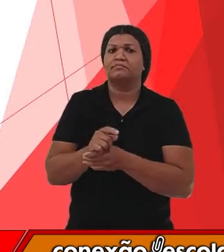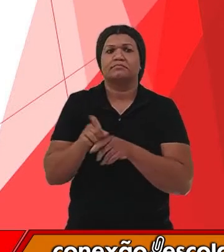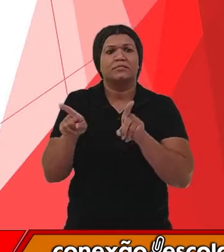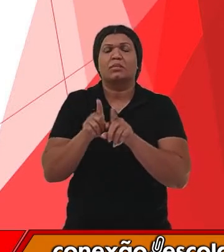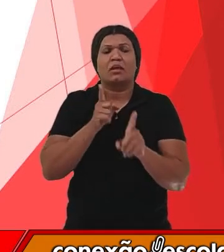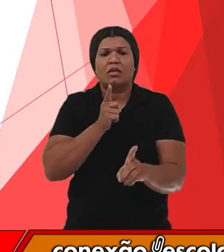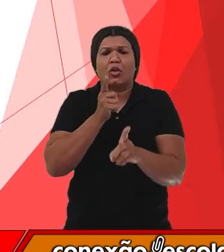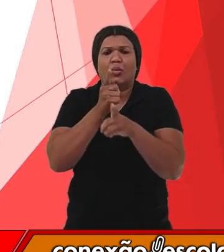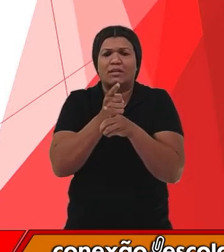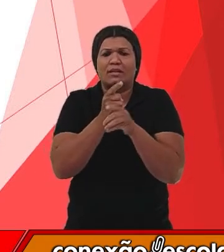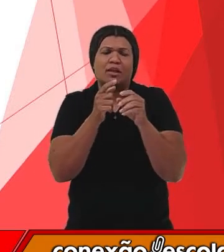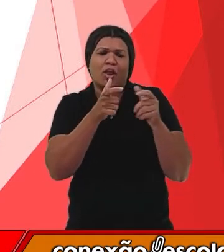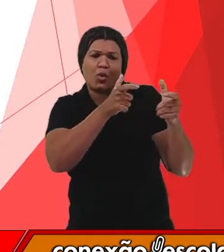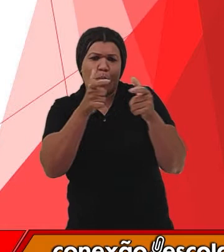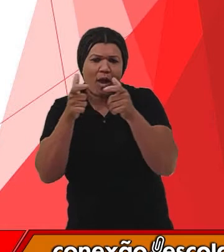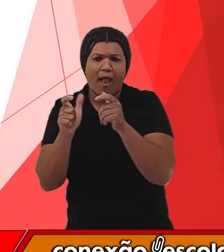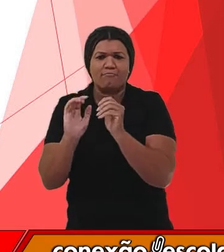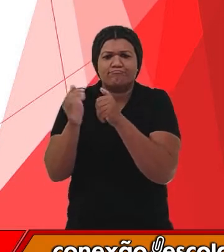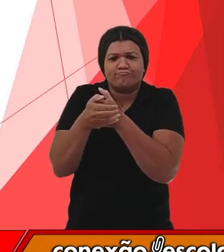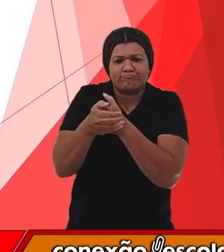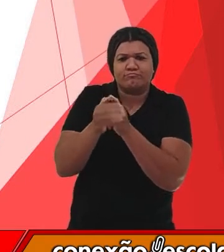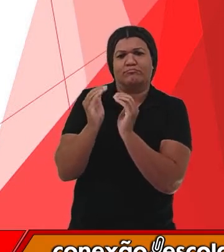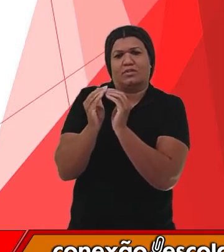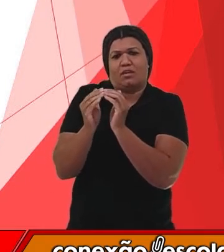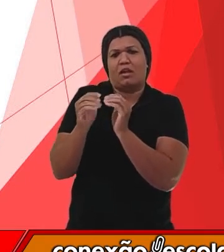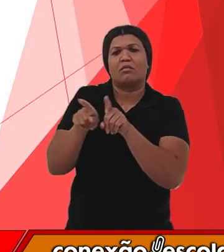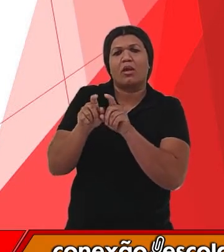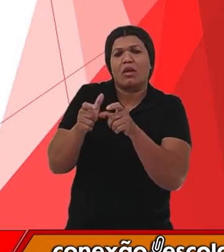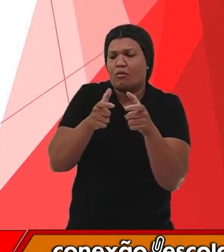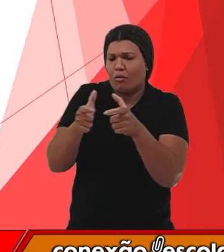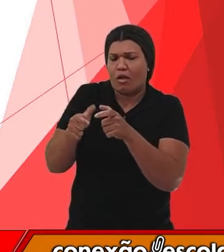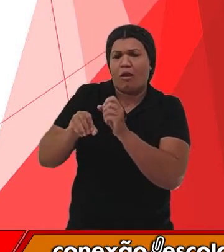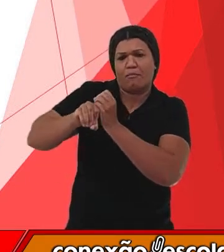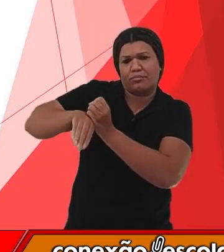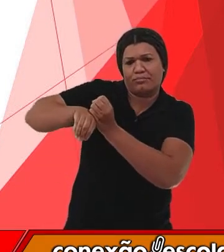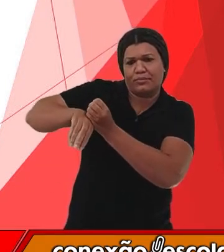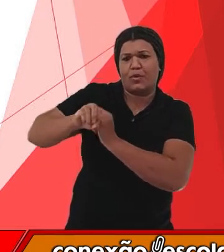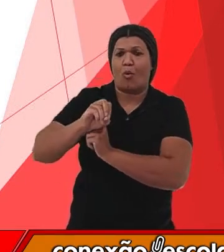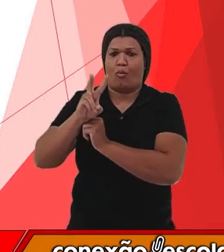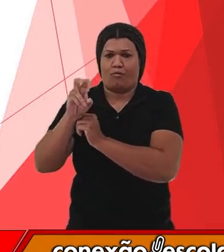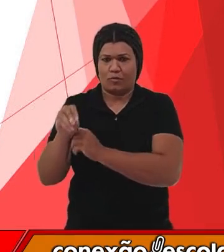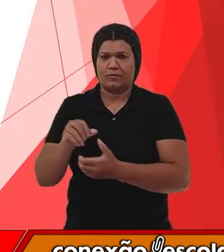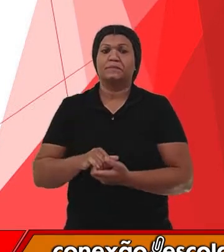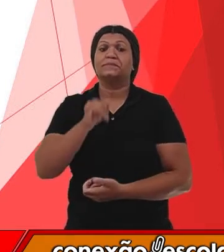para encontrar abrigo ou lugar para depositar seus ovos. Por exemplo,